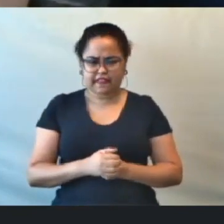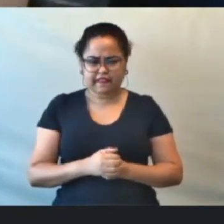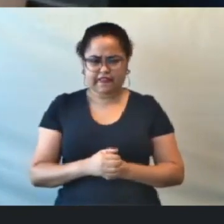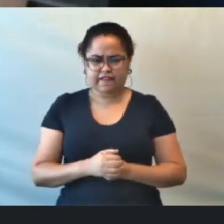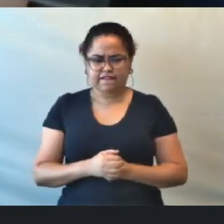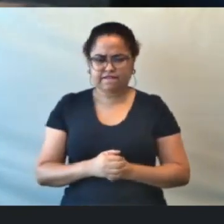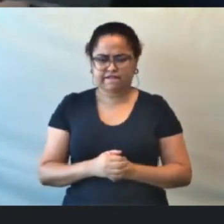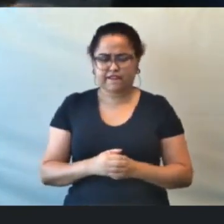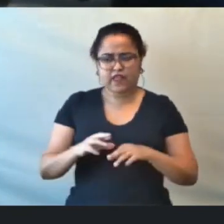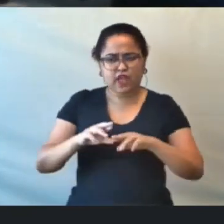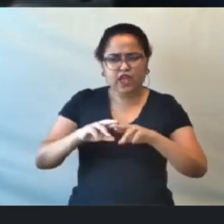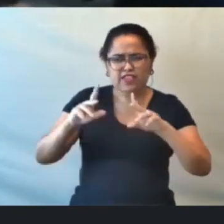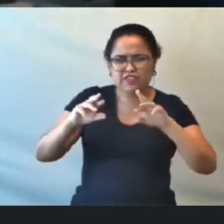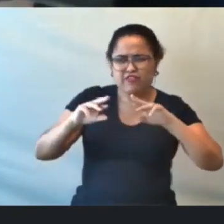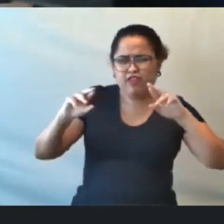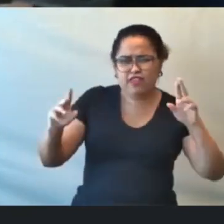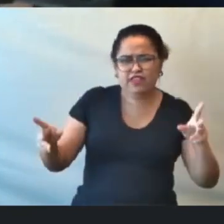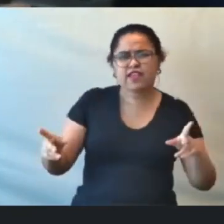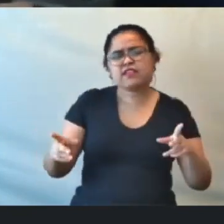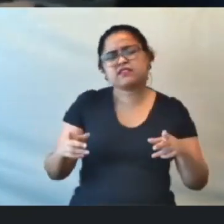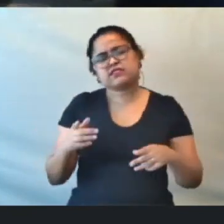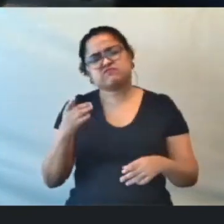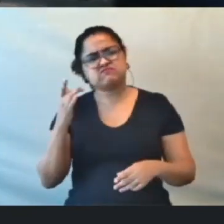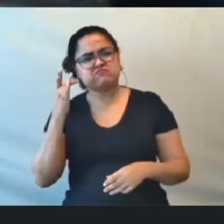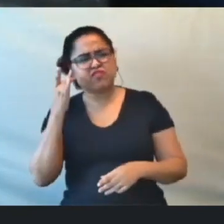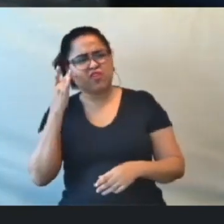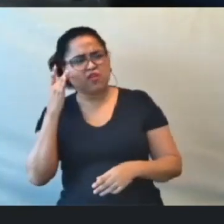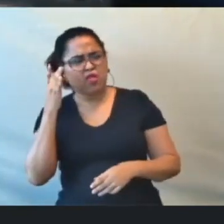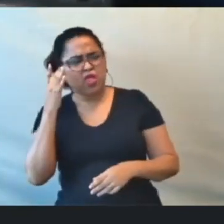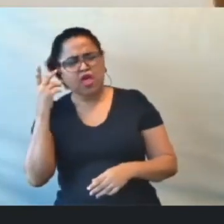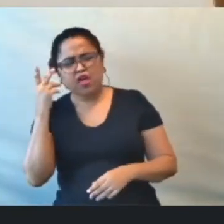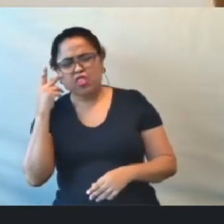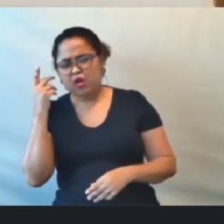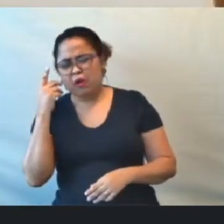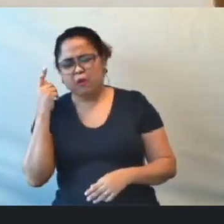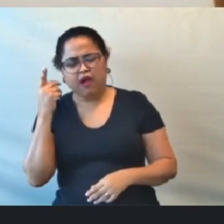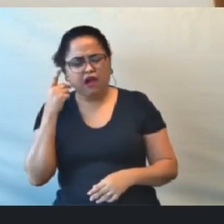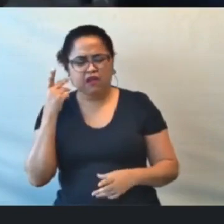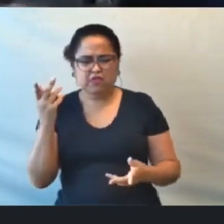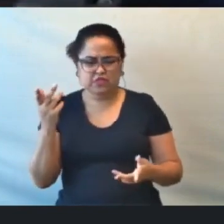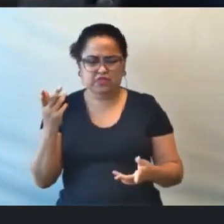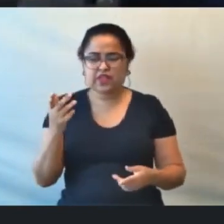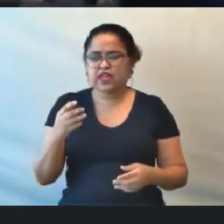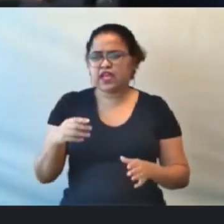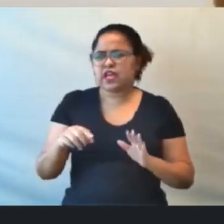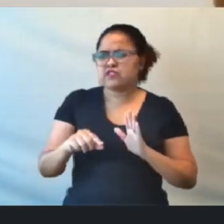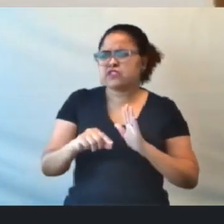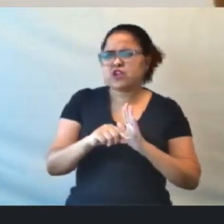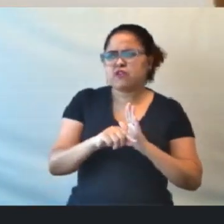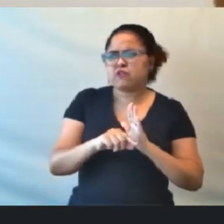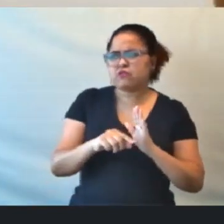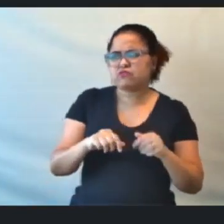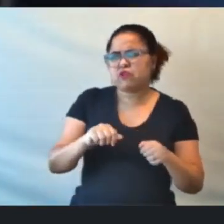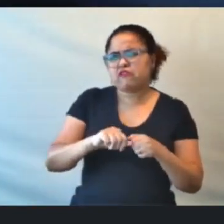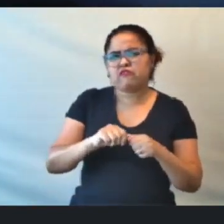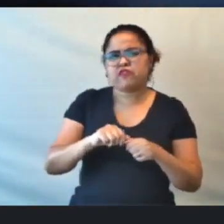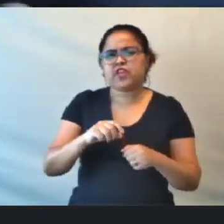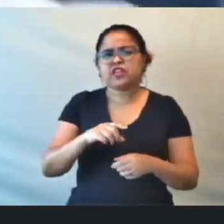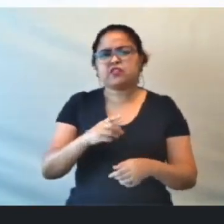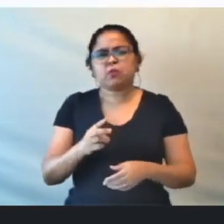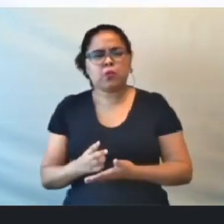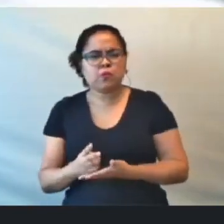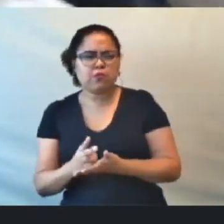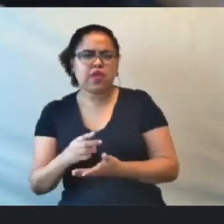né? Porque as medições não são feitas no mesmo dia, no mesmo momento, as técnicas podem ser